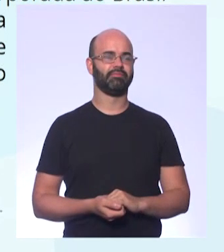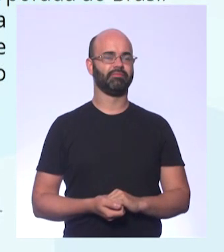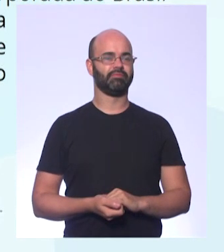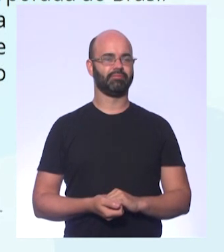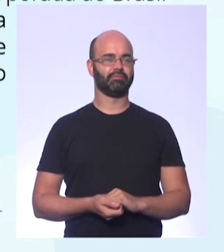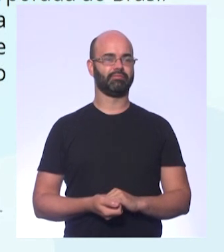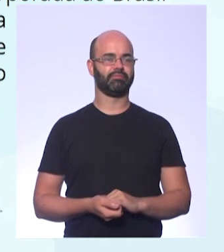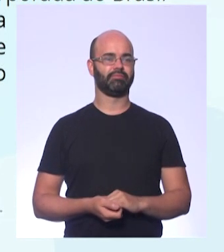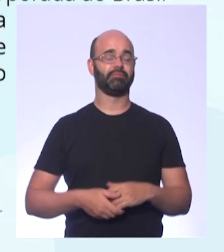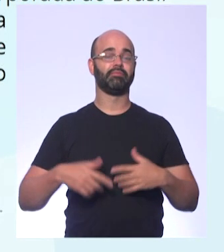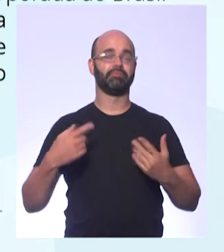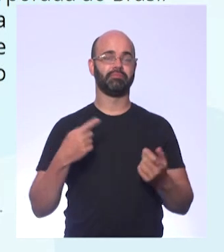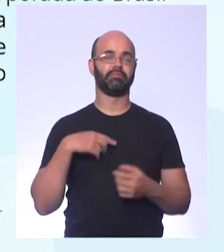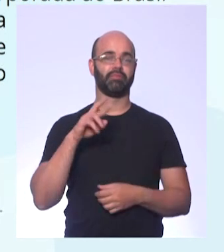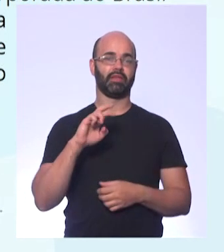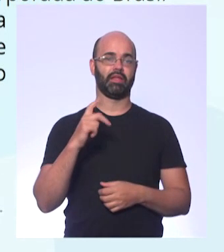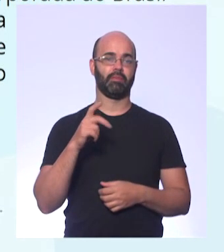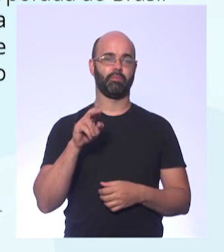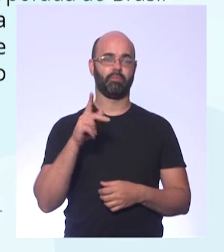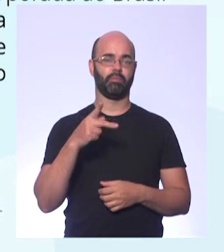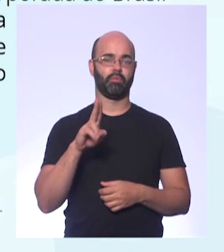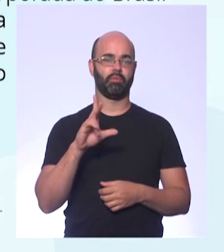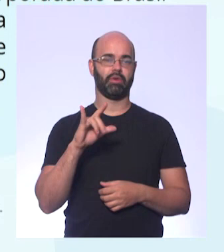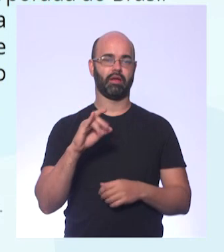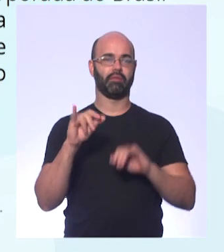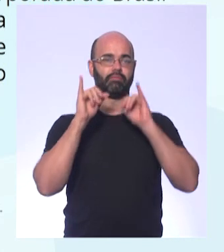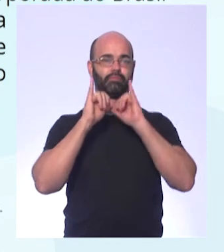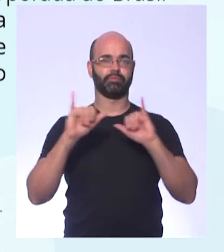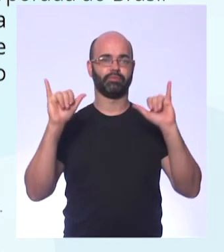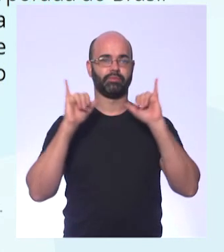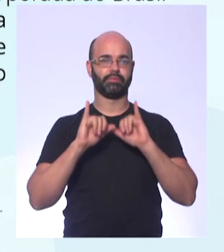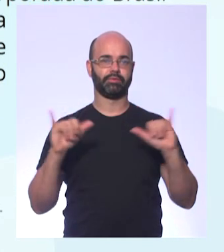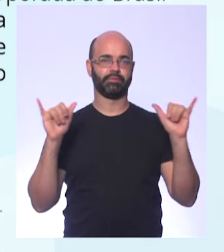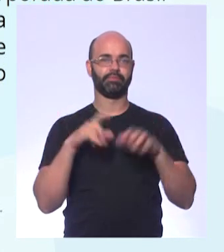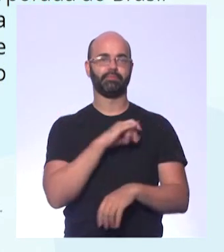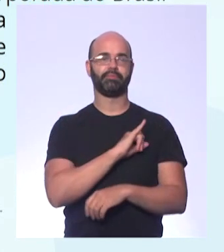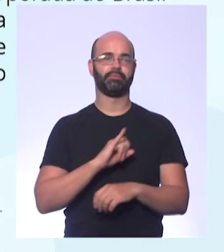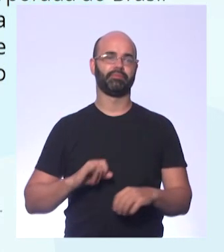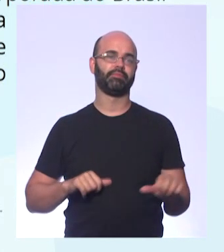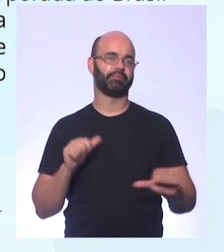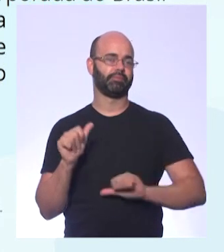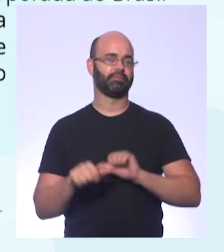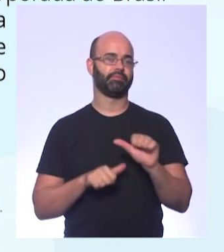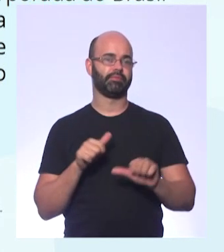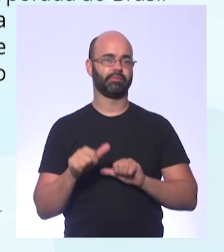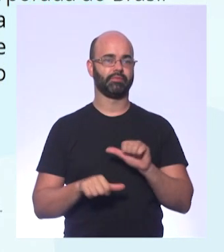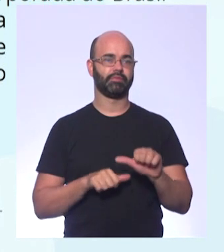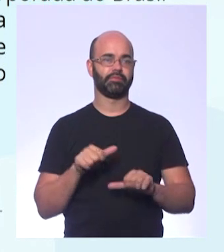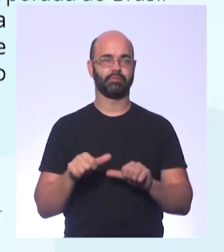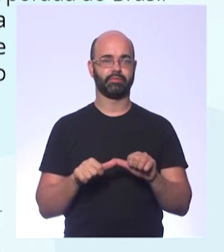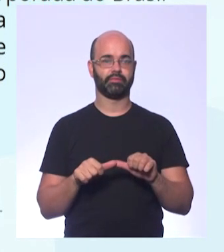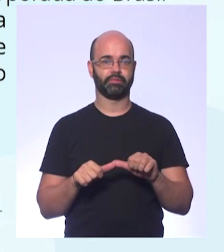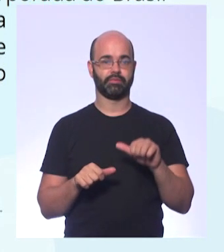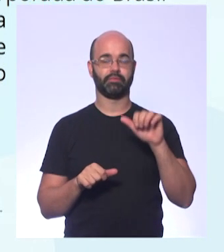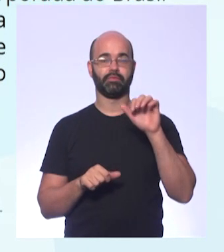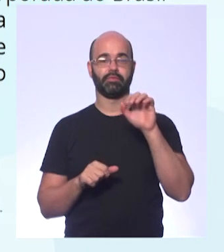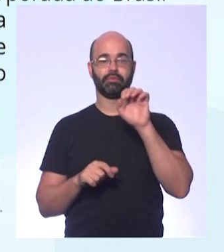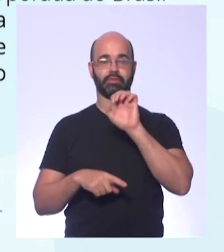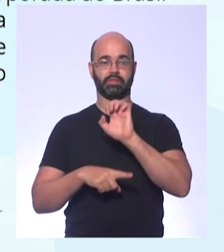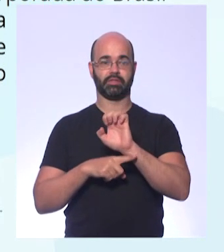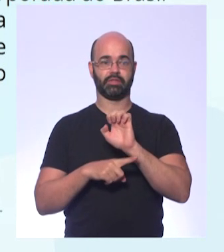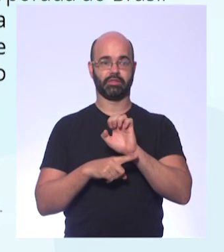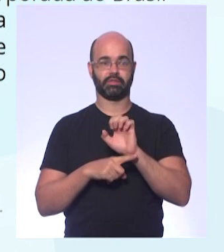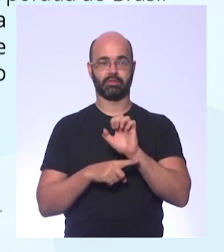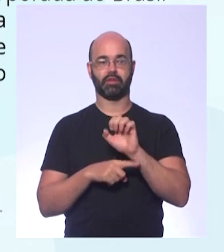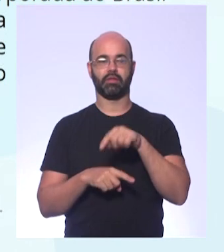proclamação da República em 1889, as províncias do Império foram transformadas em estados da República Federativa do